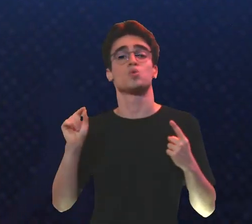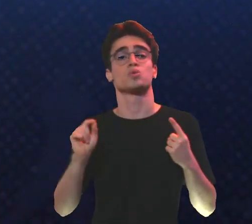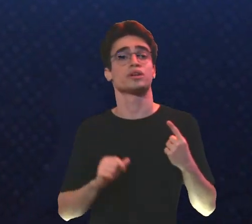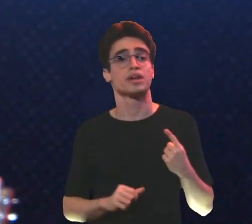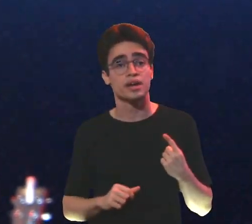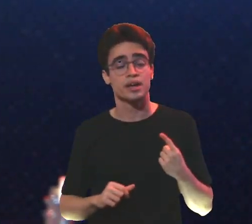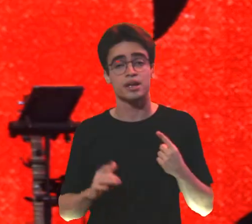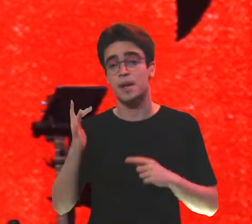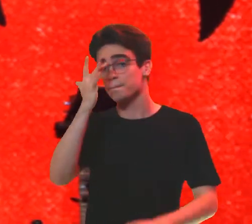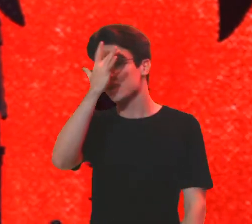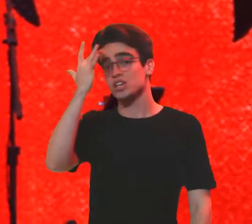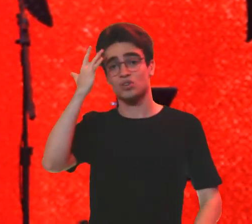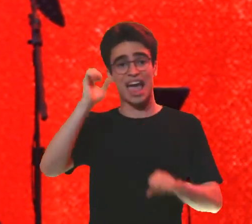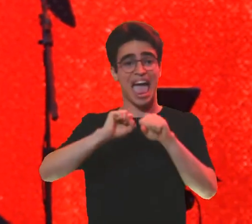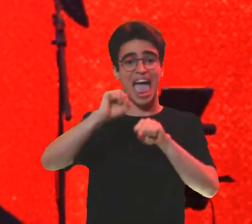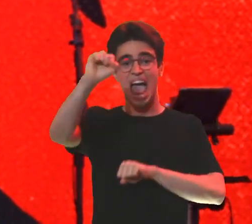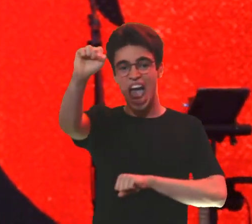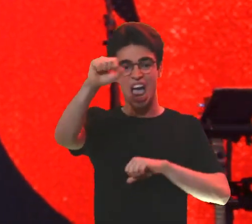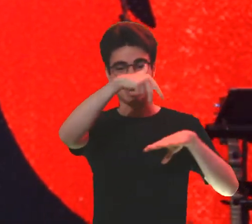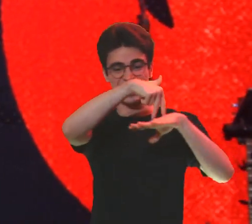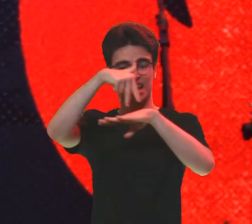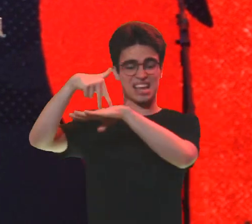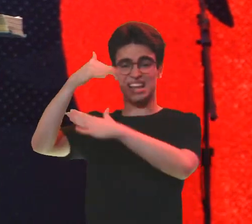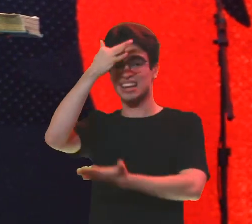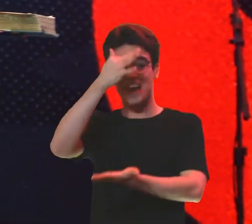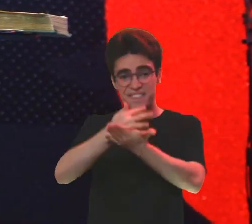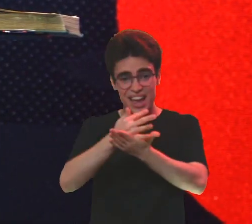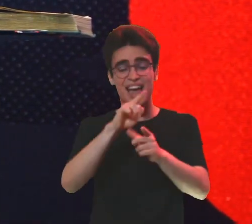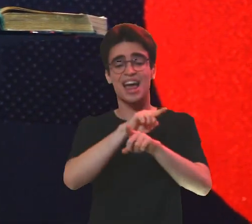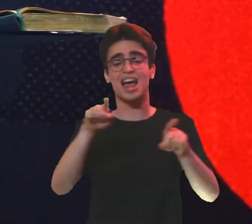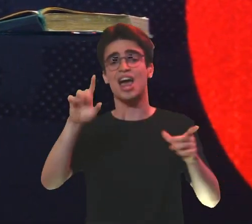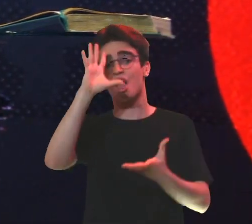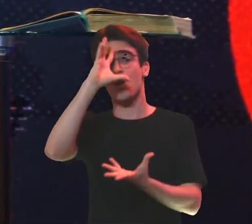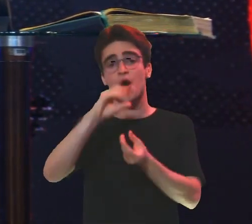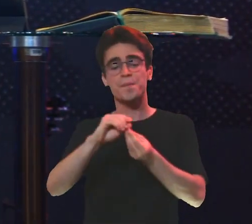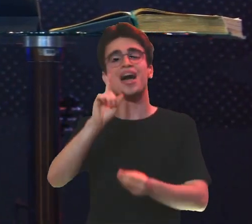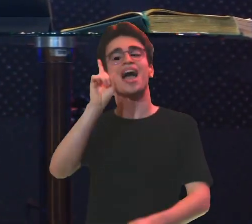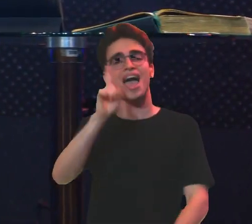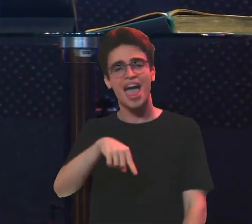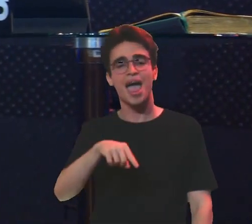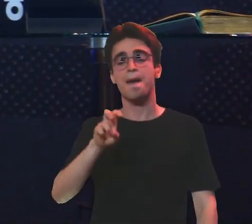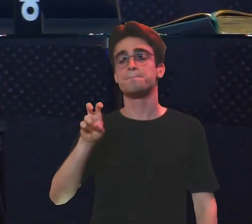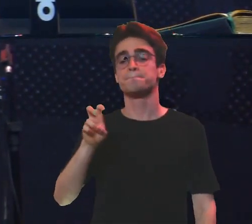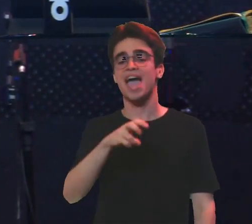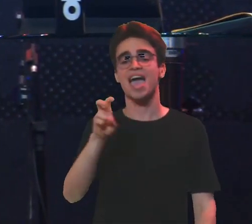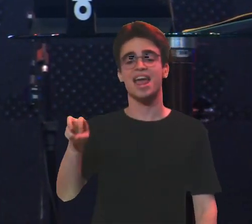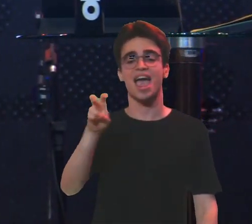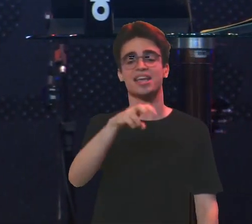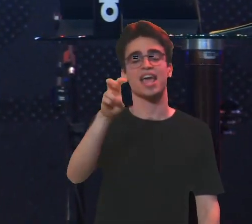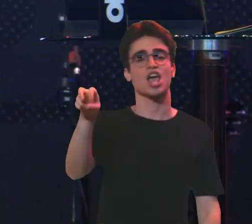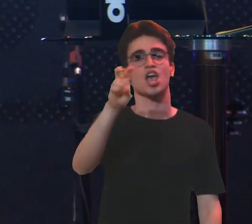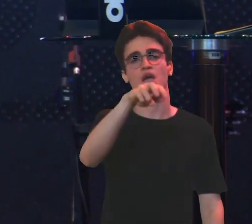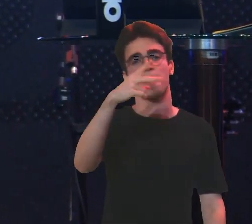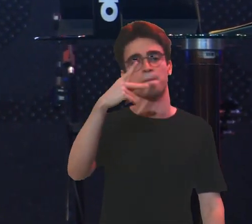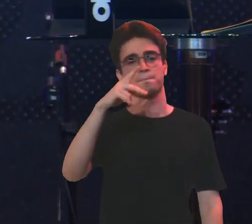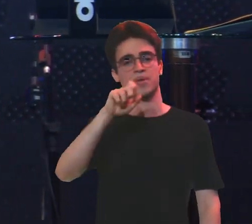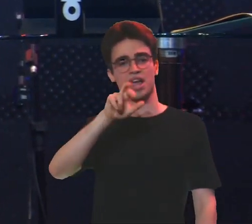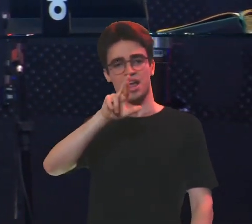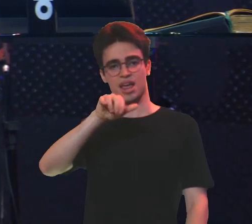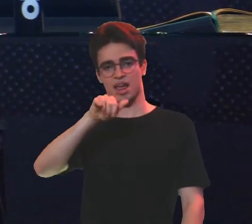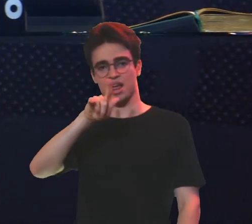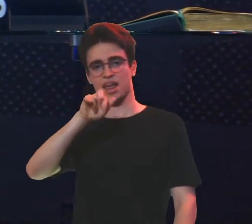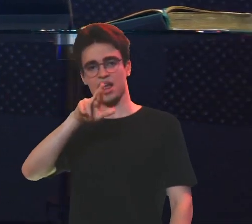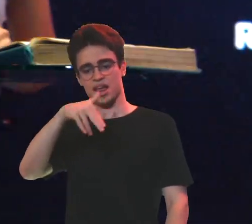que heróis da fé entendem que são peregrinos. Vou falar de novo. Heróis da fé entendem que